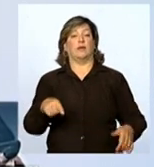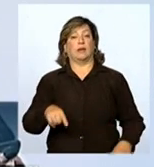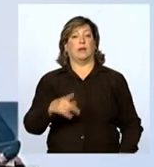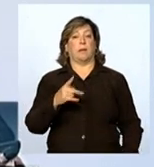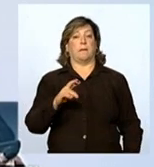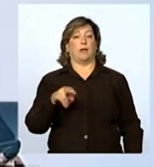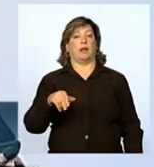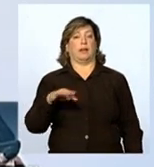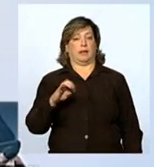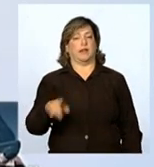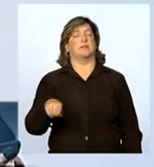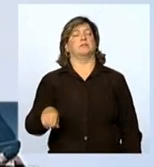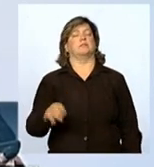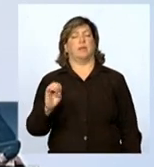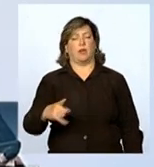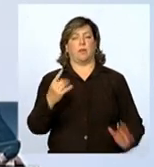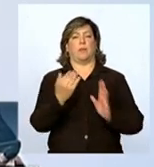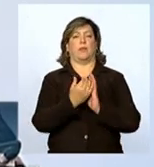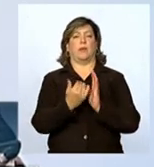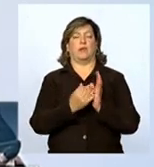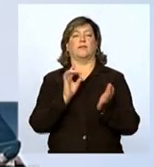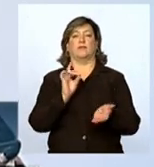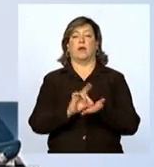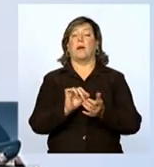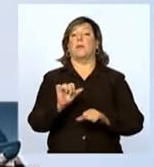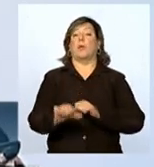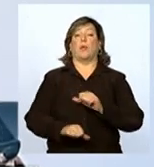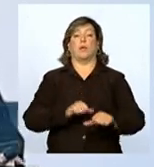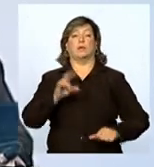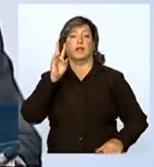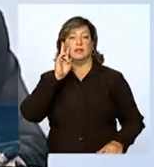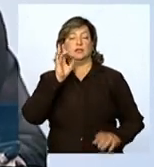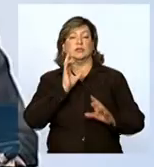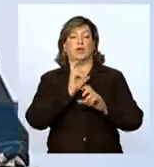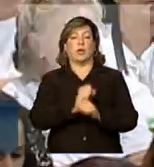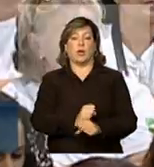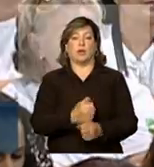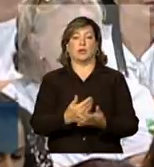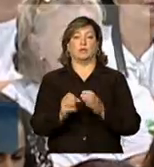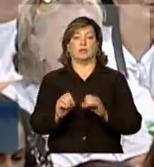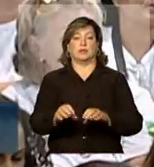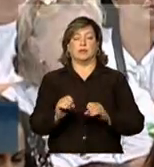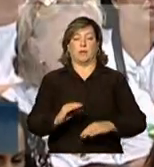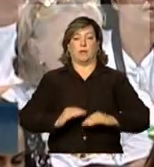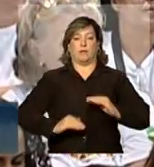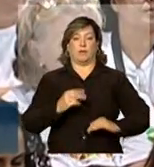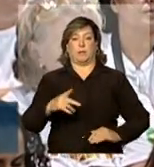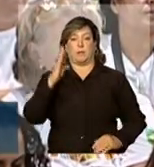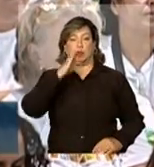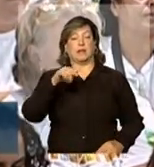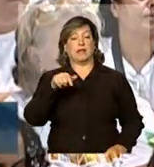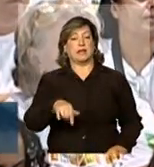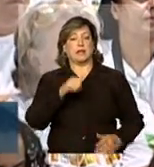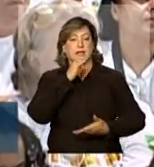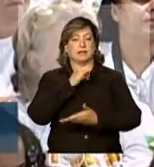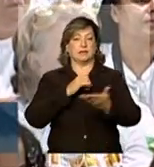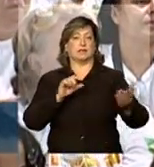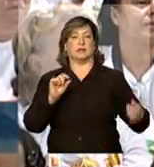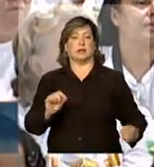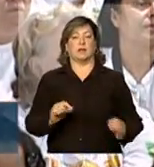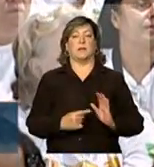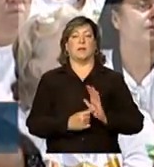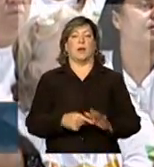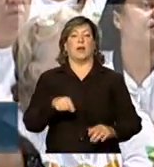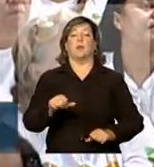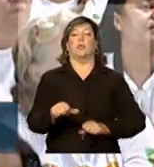programa que realmente muda a história da educação profissional do Brasil, e esse evento aqui simboliza exatamente essa